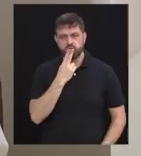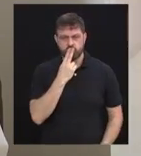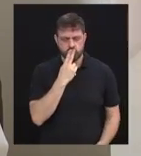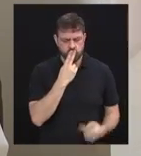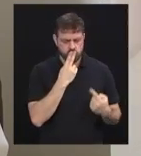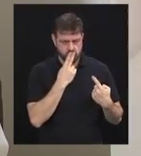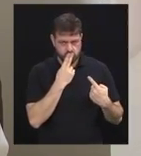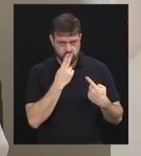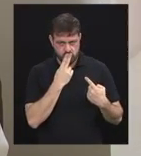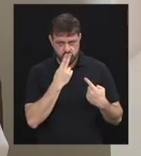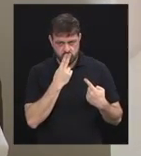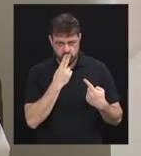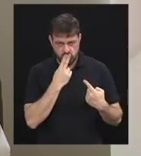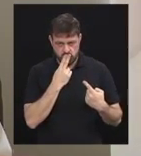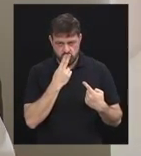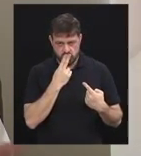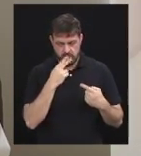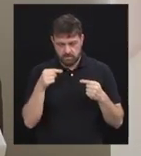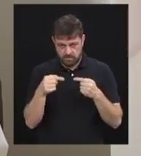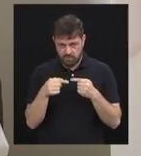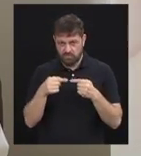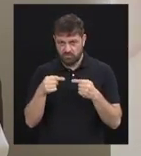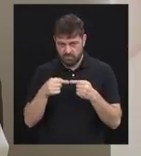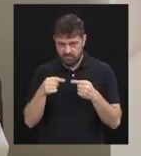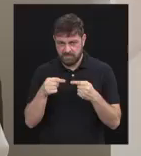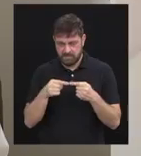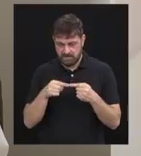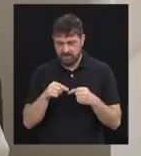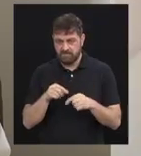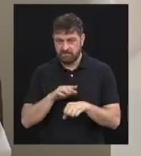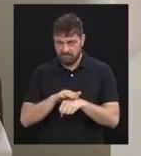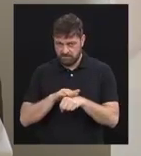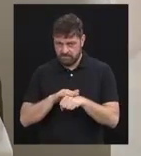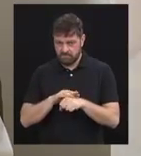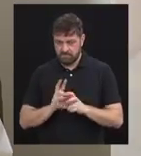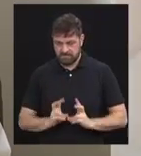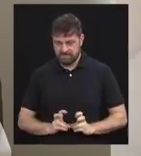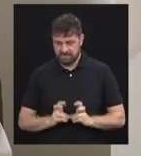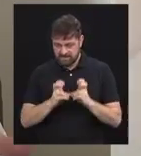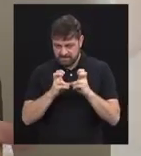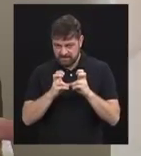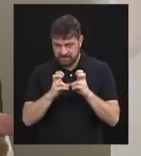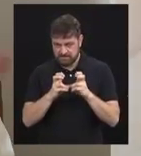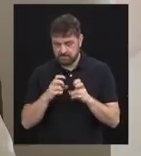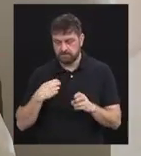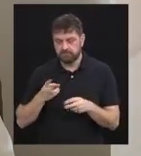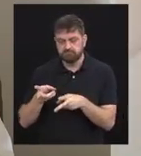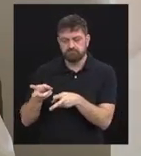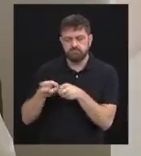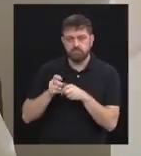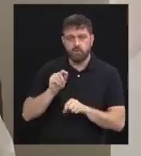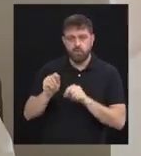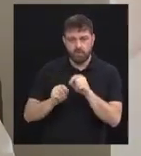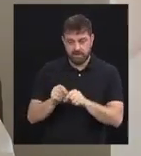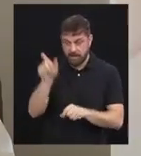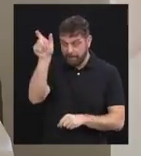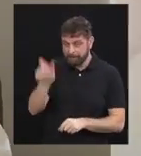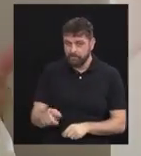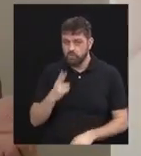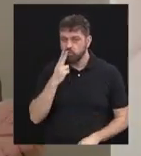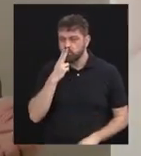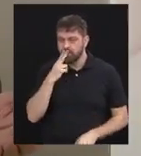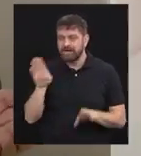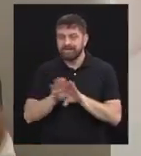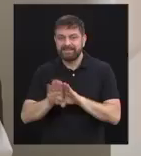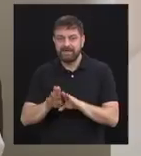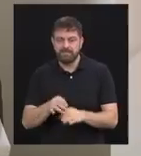fazia parte da etiologia do câncer de mama, e a gente percebia que normalmente quem fuma